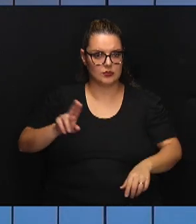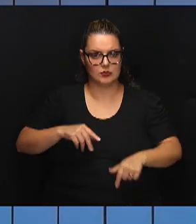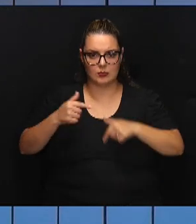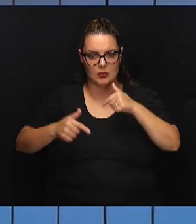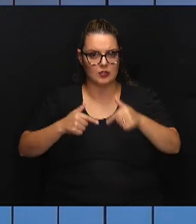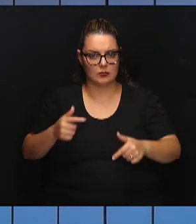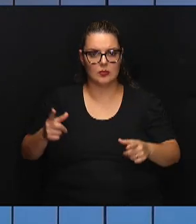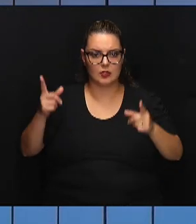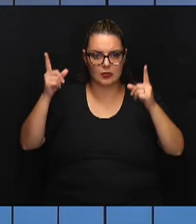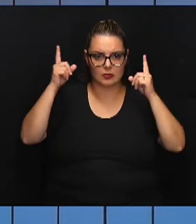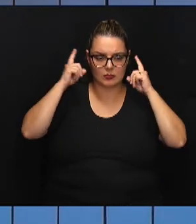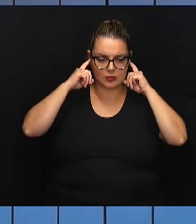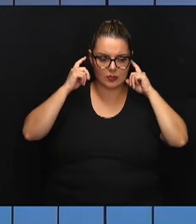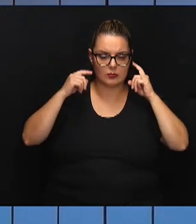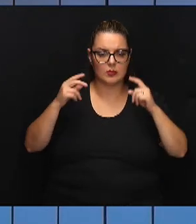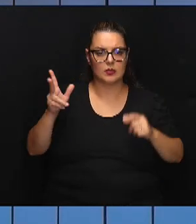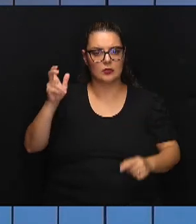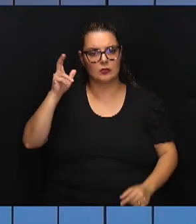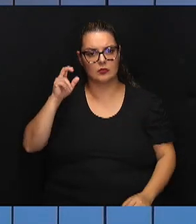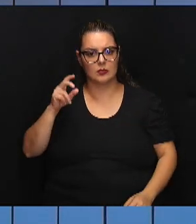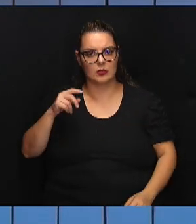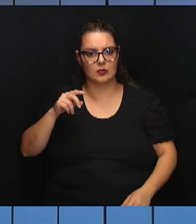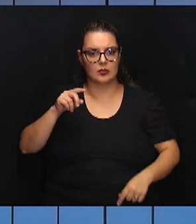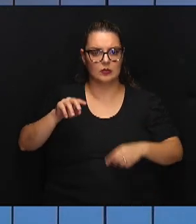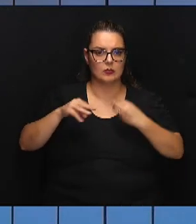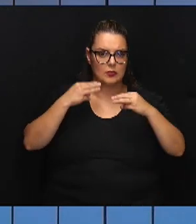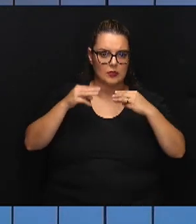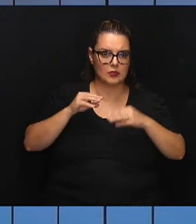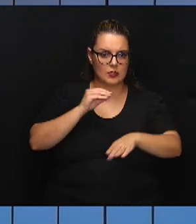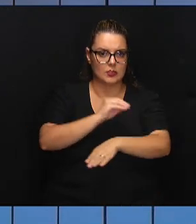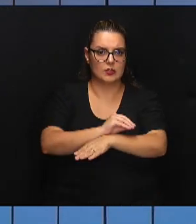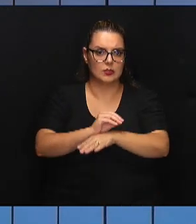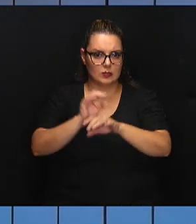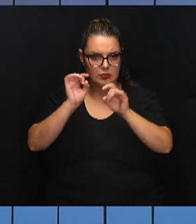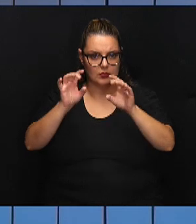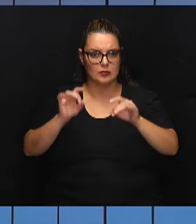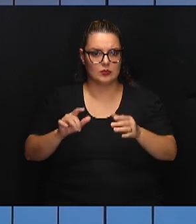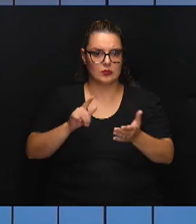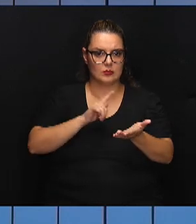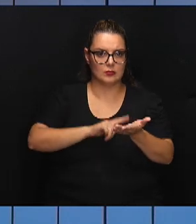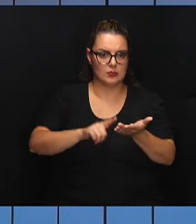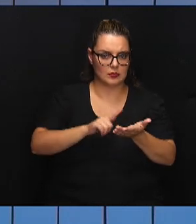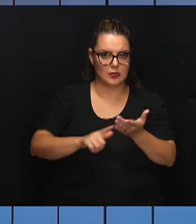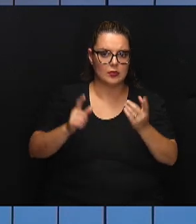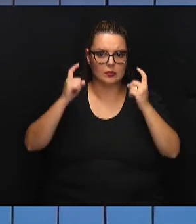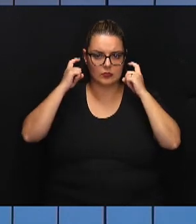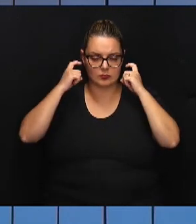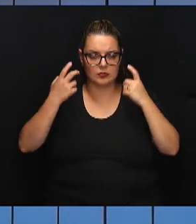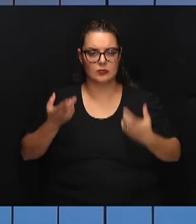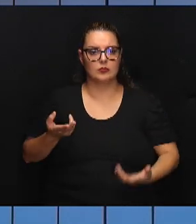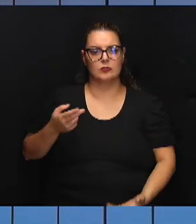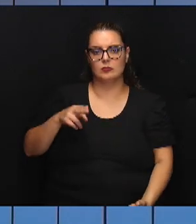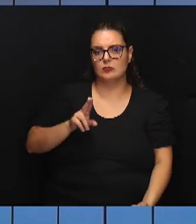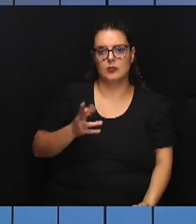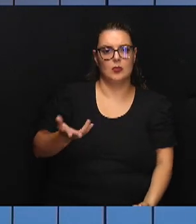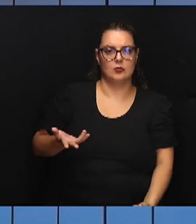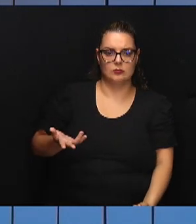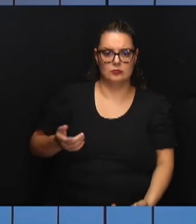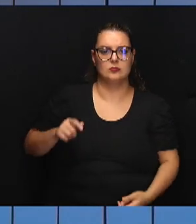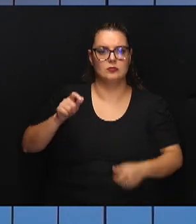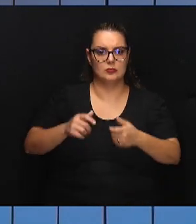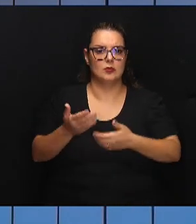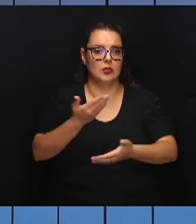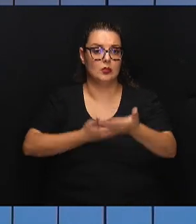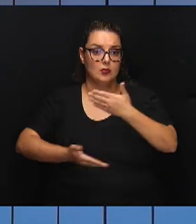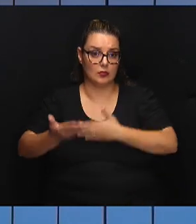ouvir música. Existe algum cuidado específico para limpar o fone? Ou muita gente também